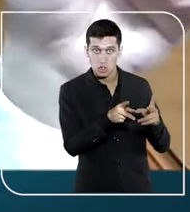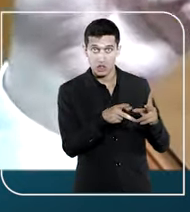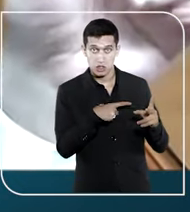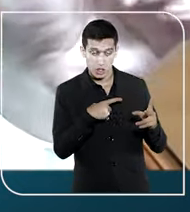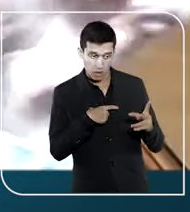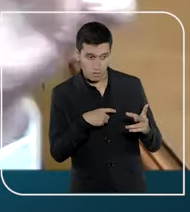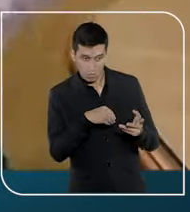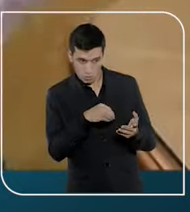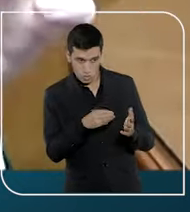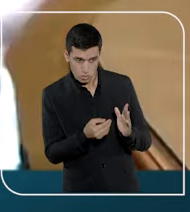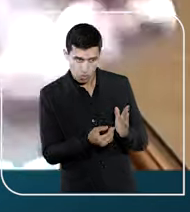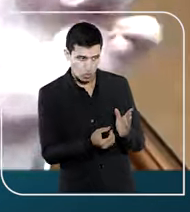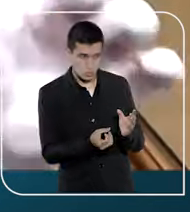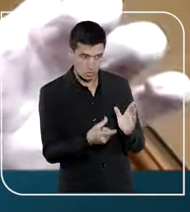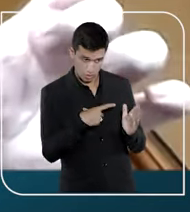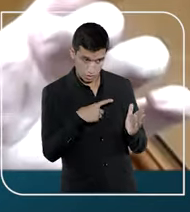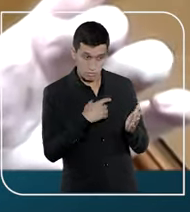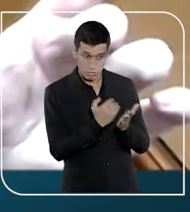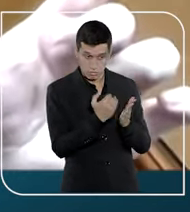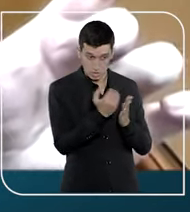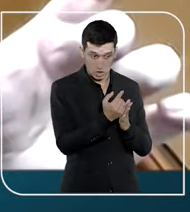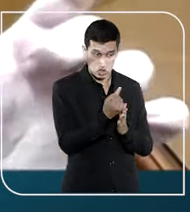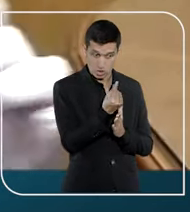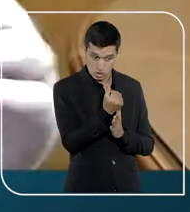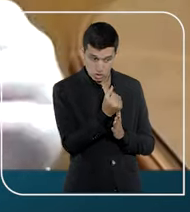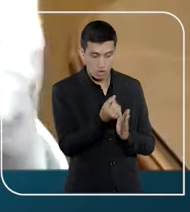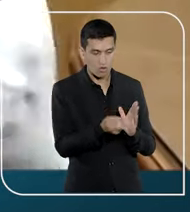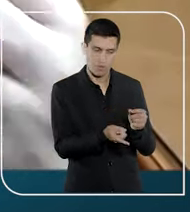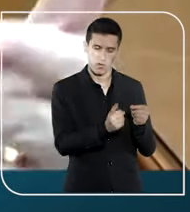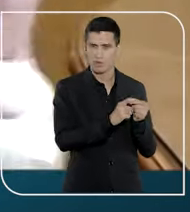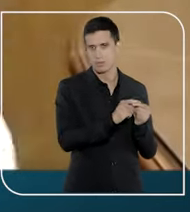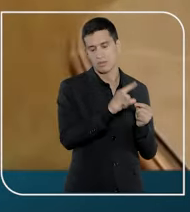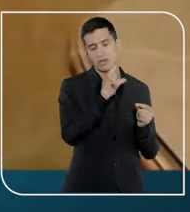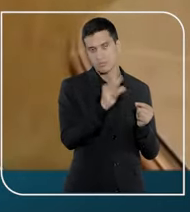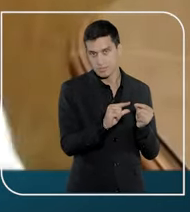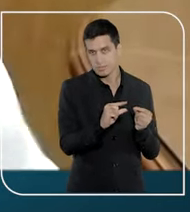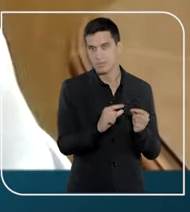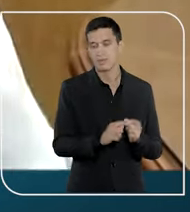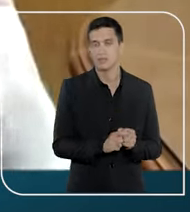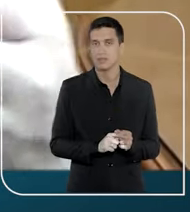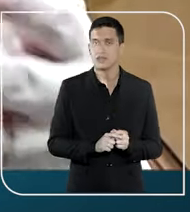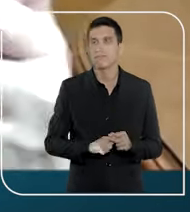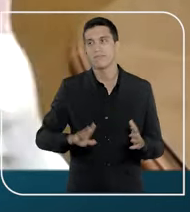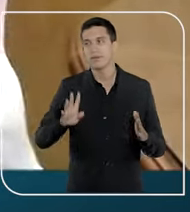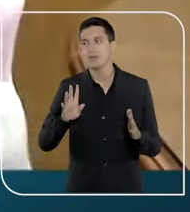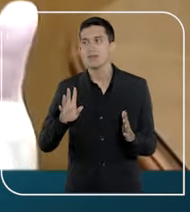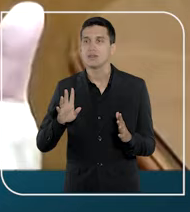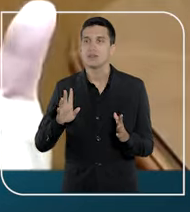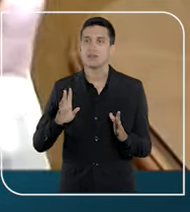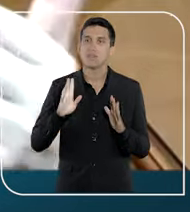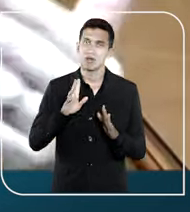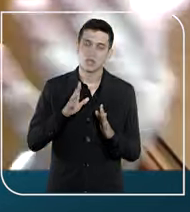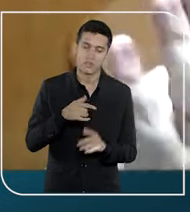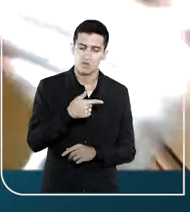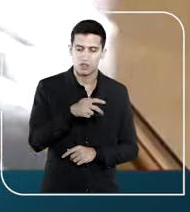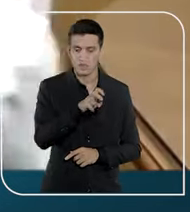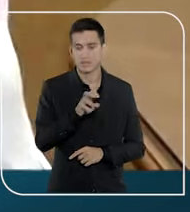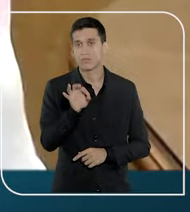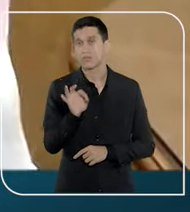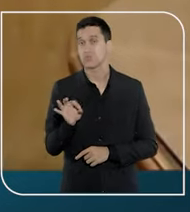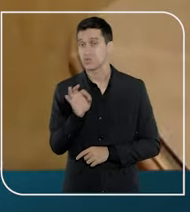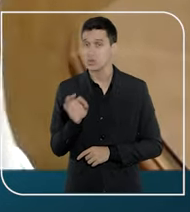a fração do devedor. Ah, professor, mas os 25%, lá os